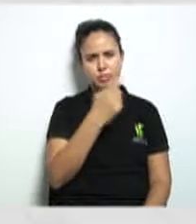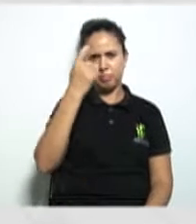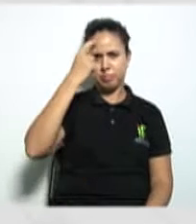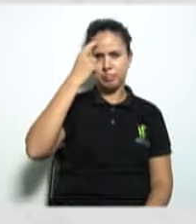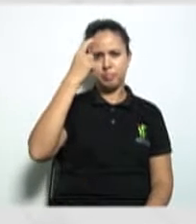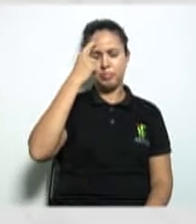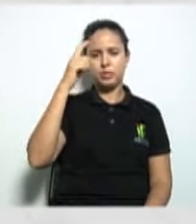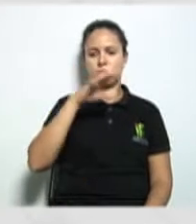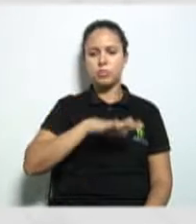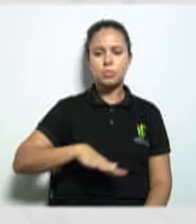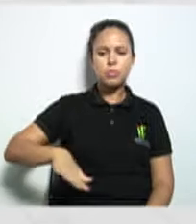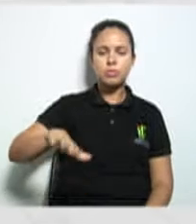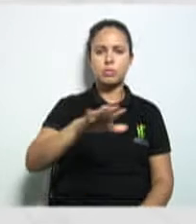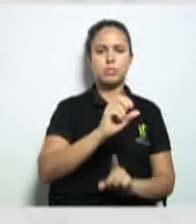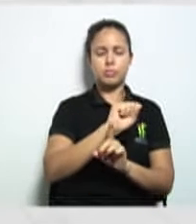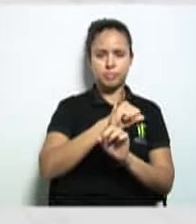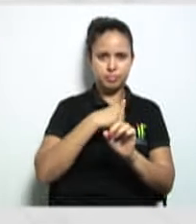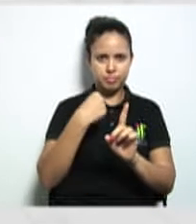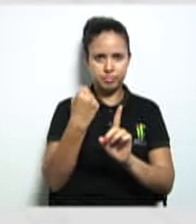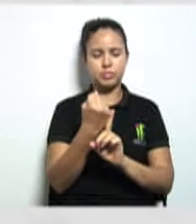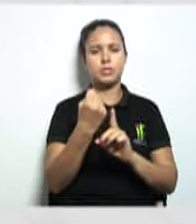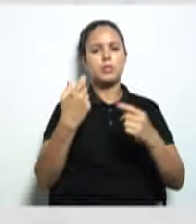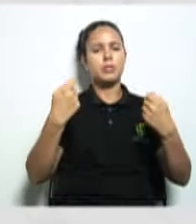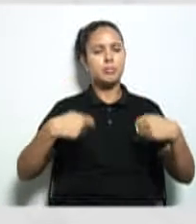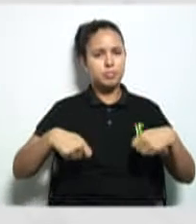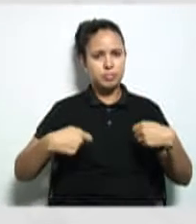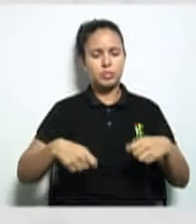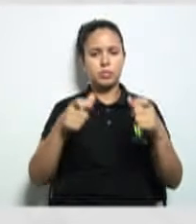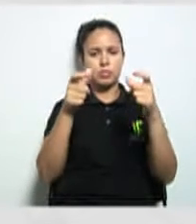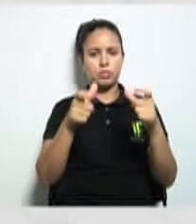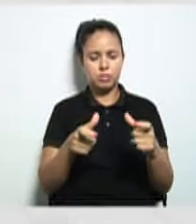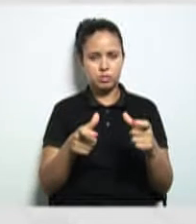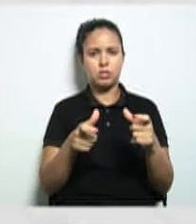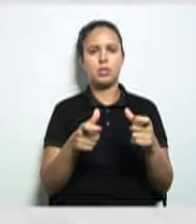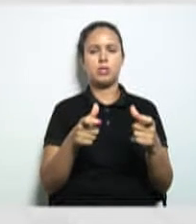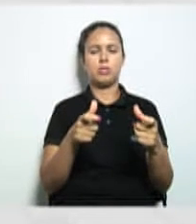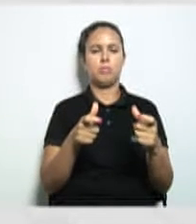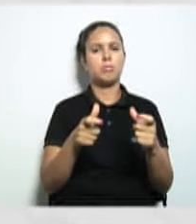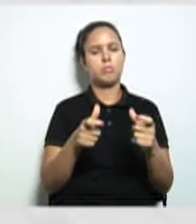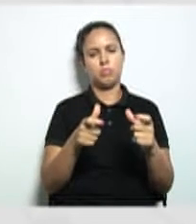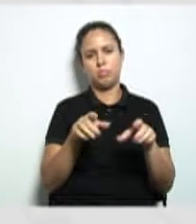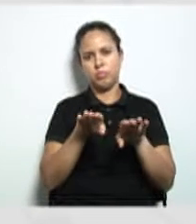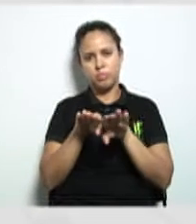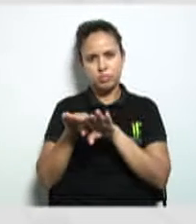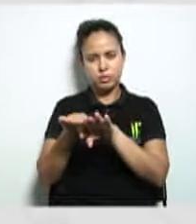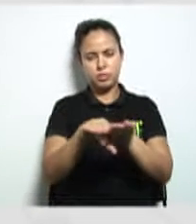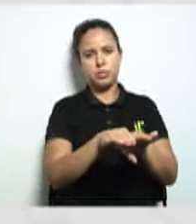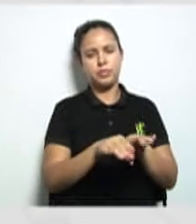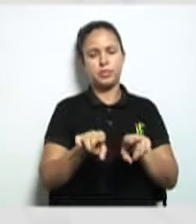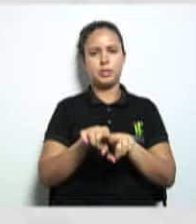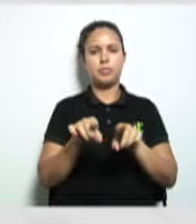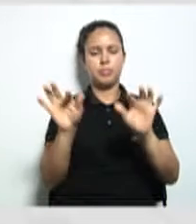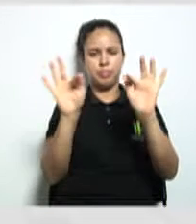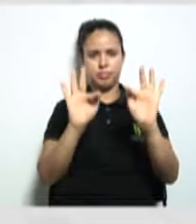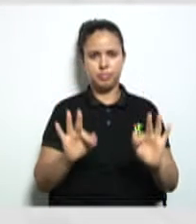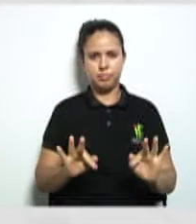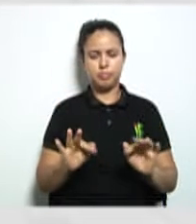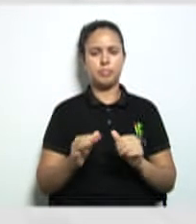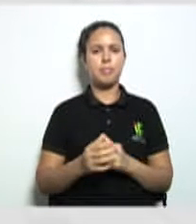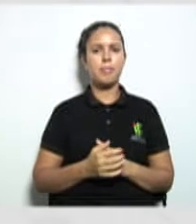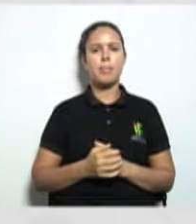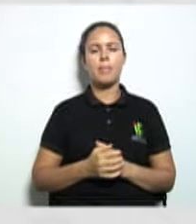toda a sociedade precisa de um lugar mais justo e mais feliz. Continuando aqui, né? Então, vamos